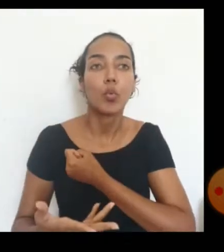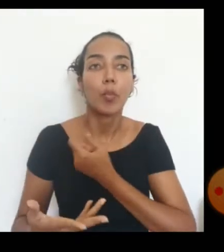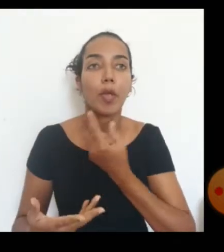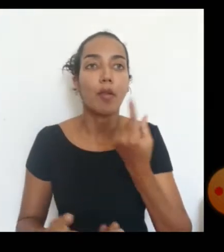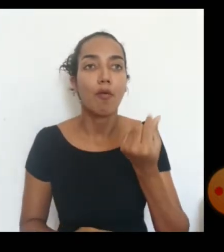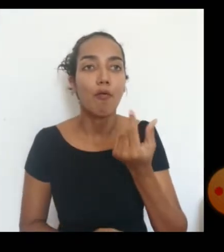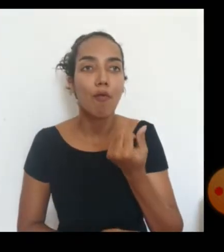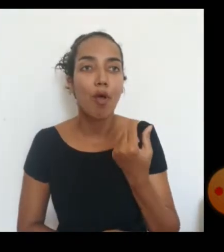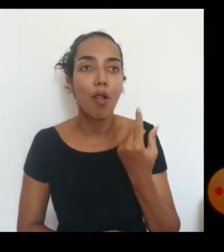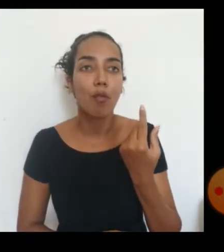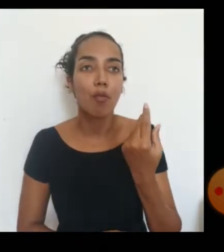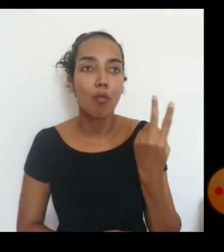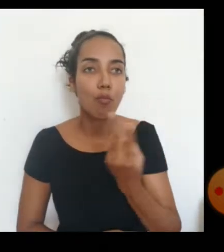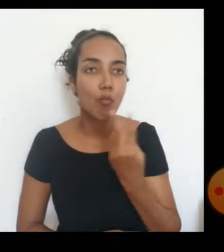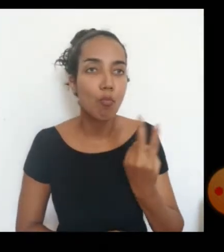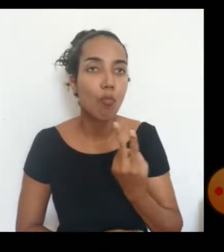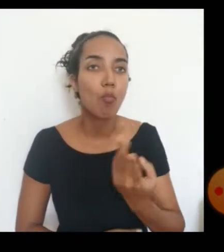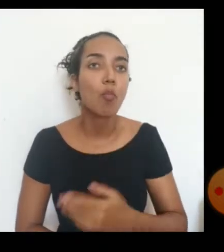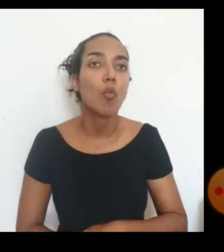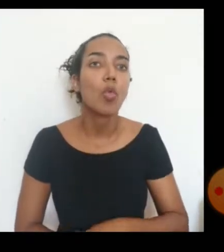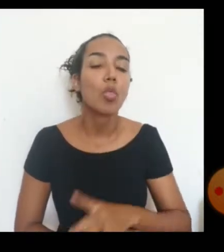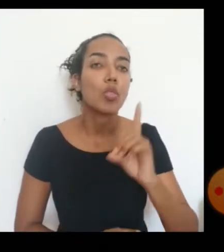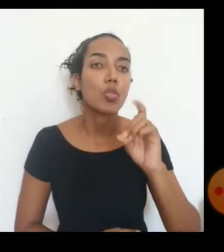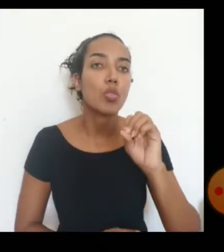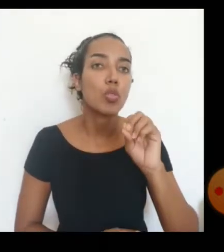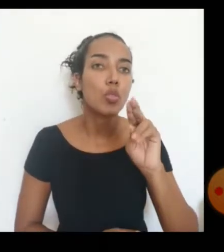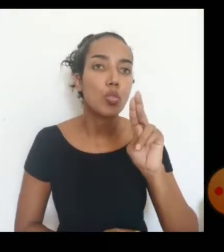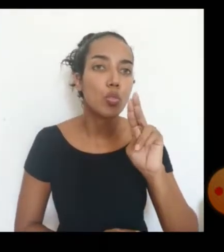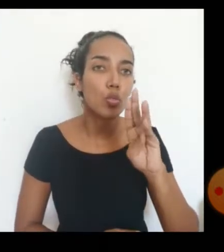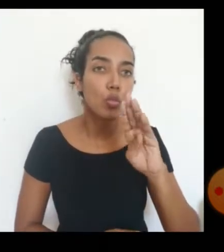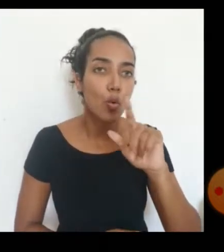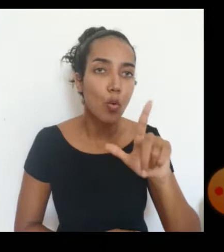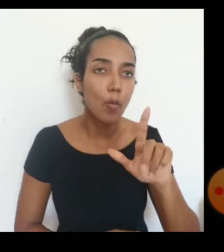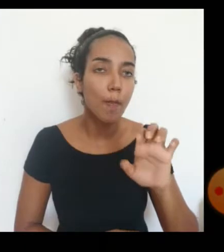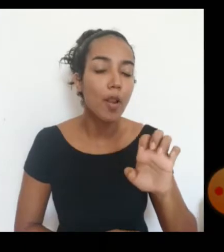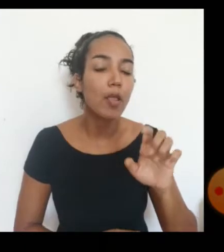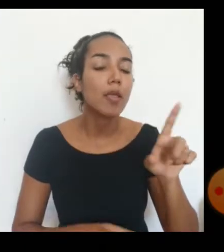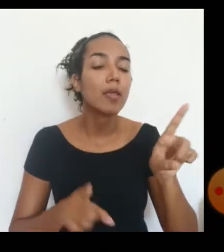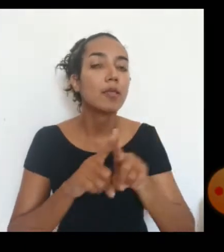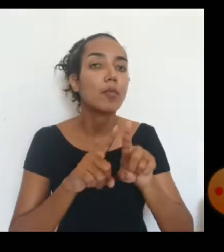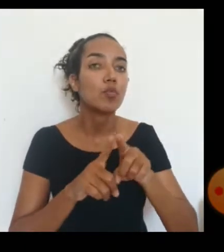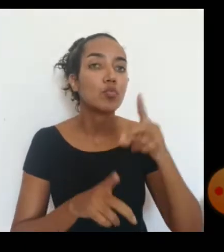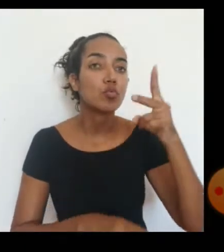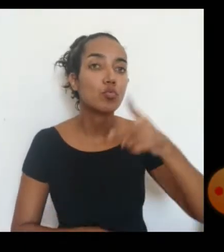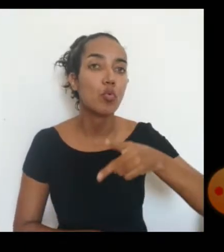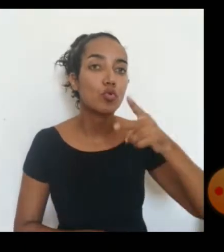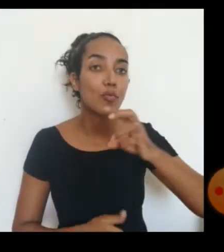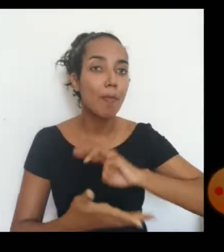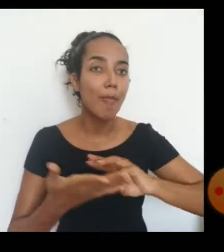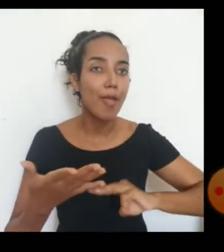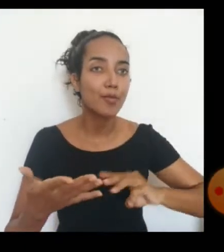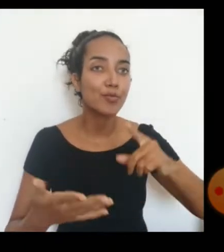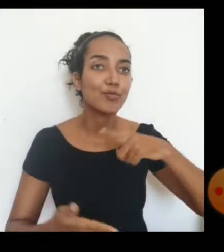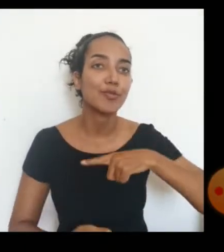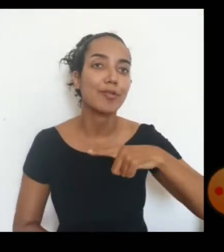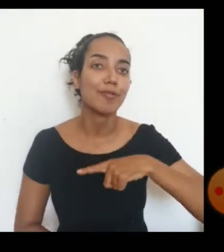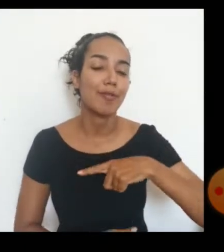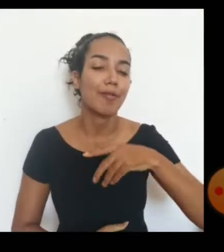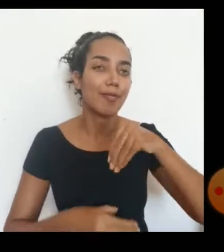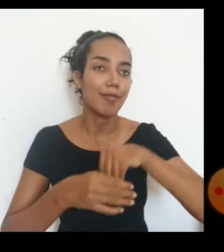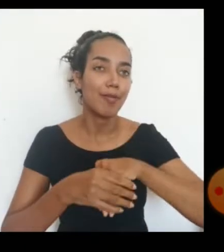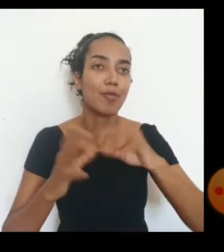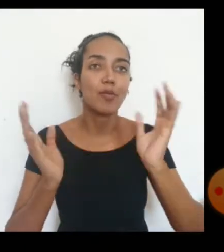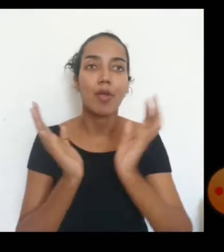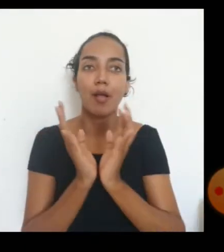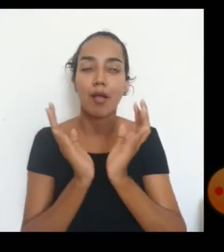tipo string, saldo do tipo double, e os dois métodos que essa classe possui. Além disso, durante outras